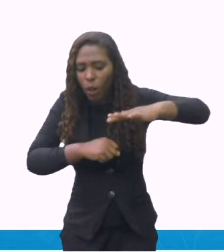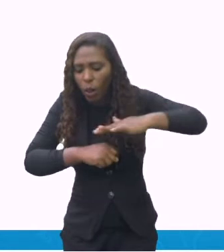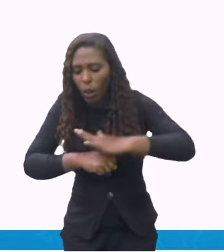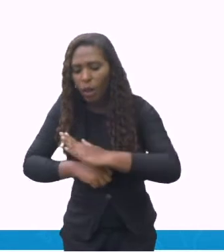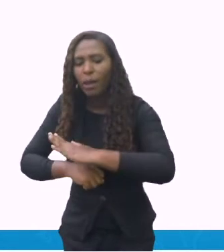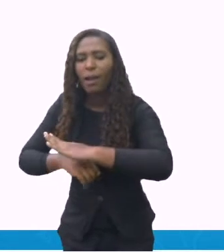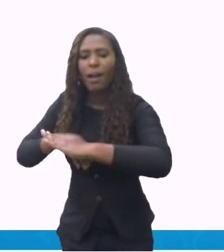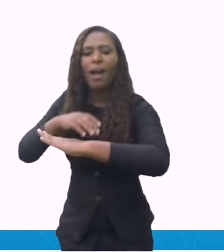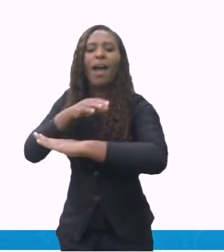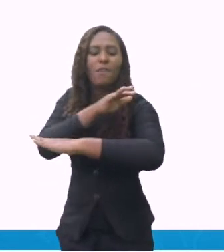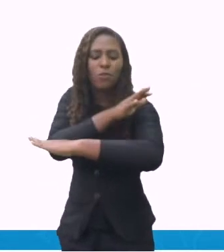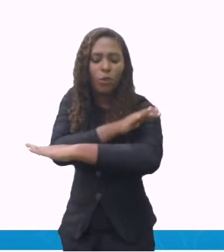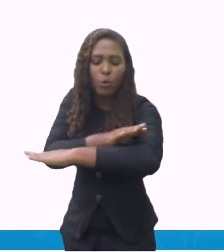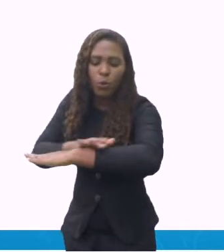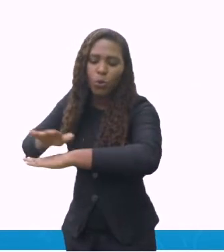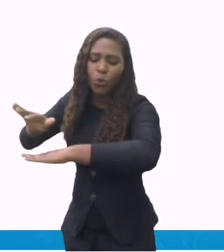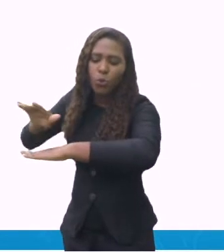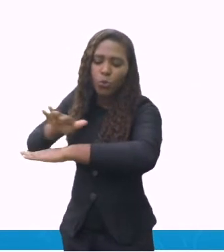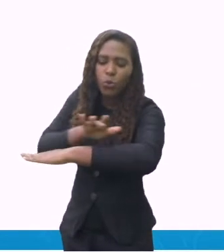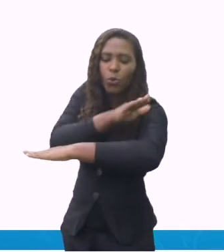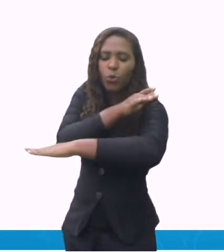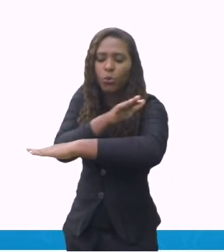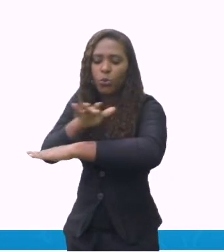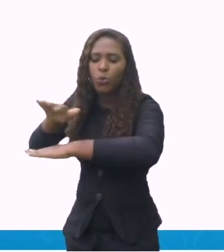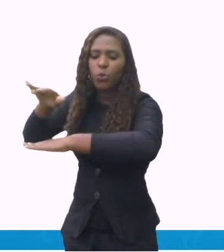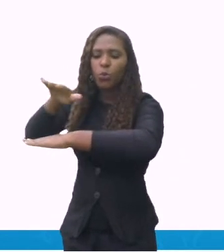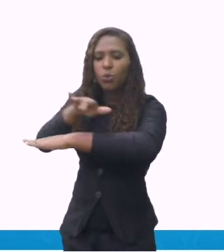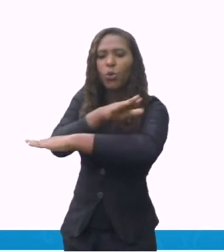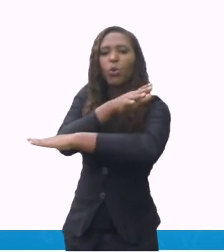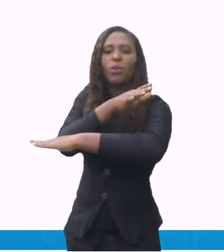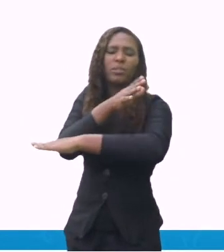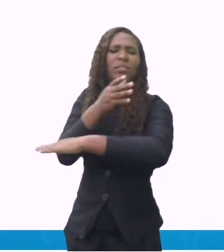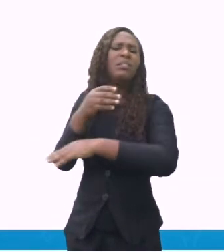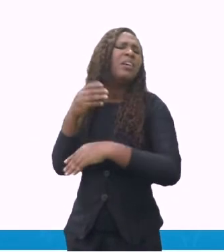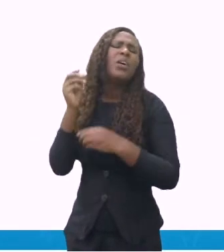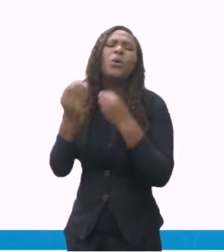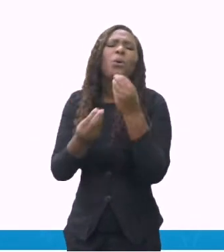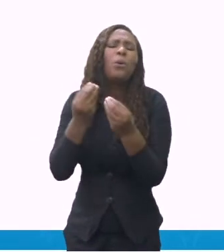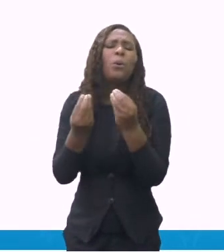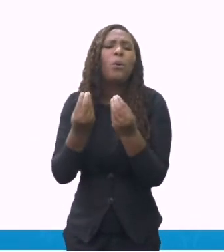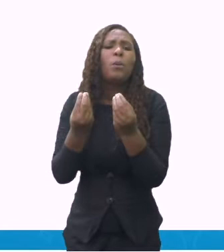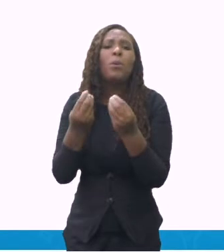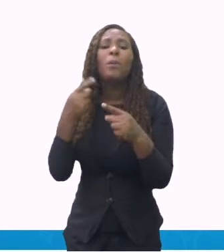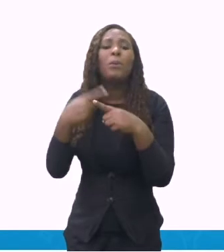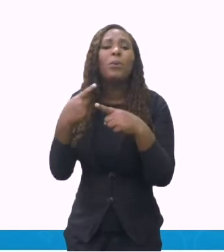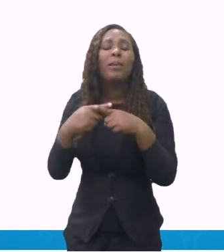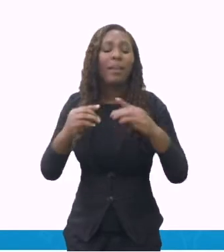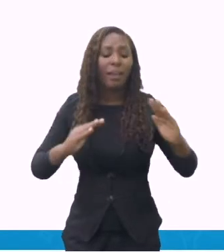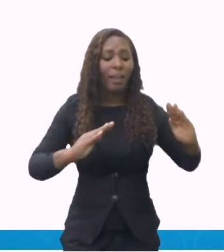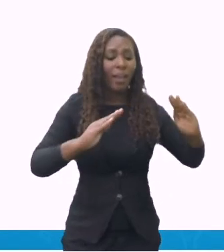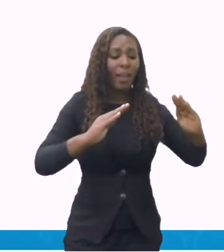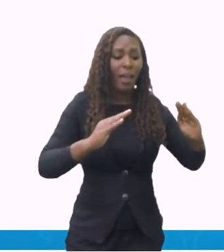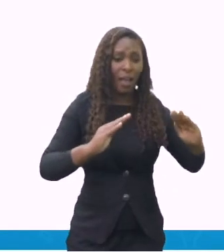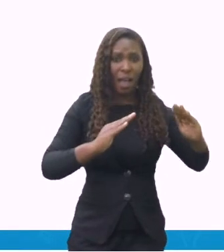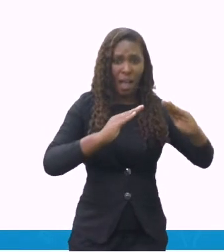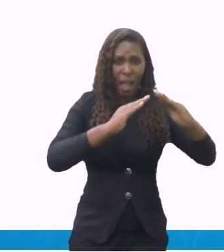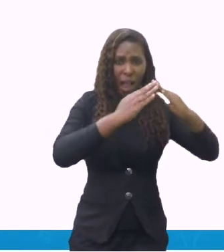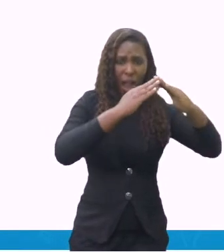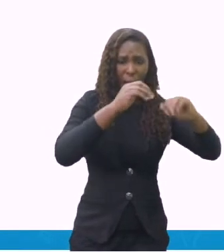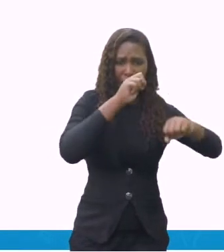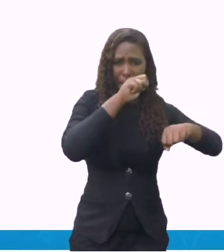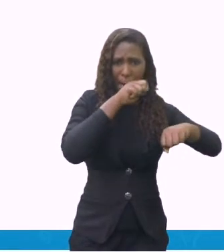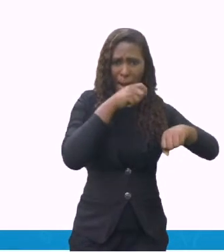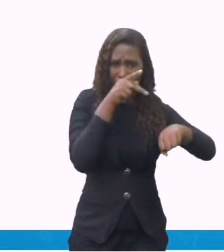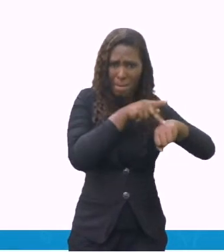quais os agentes que provocam o desgaste dessas outras rochas? A água, o